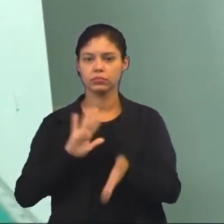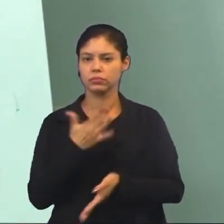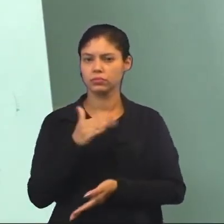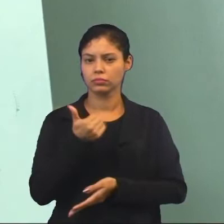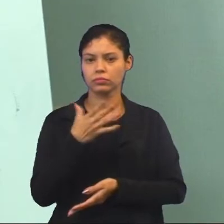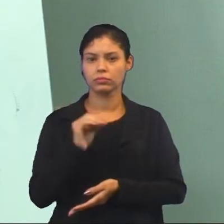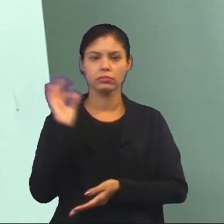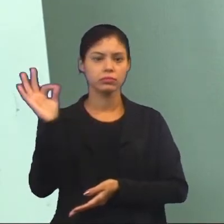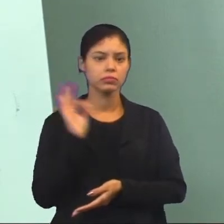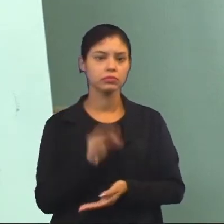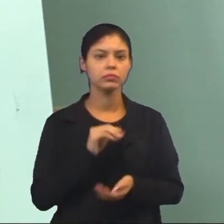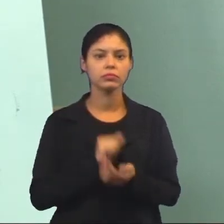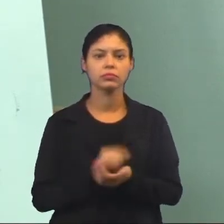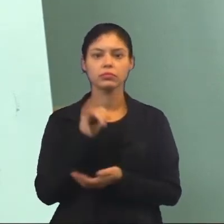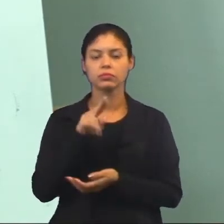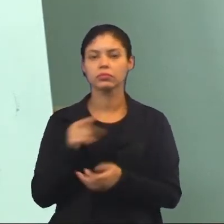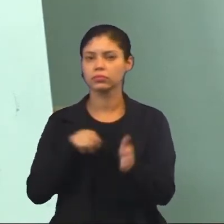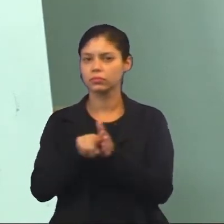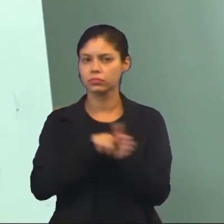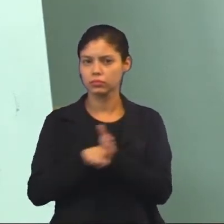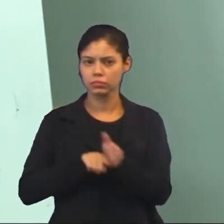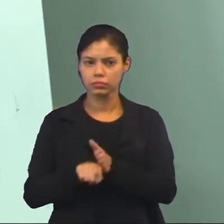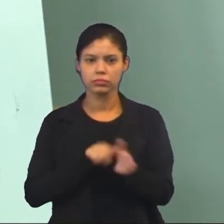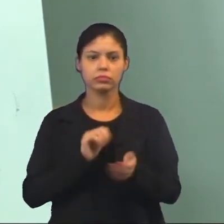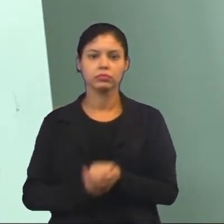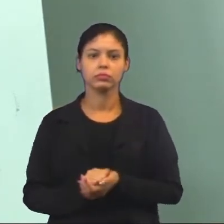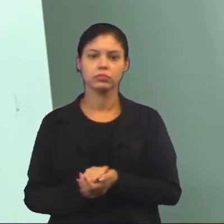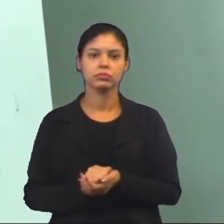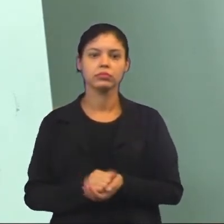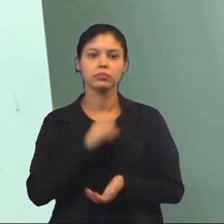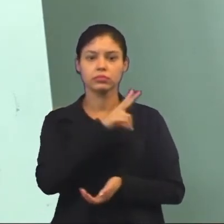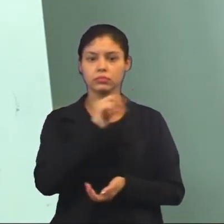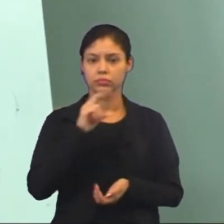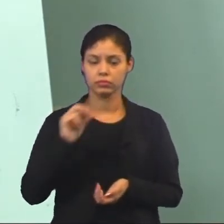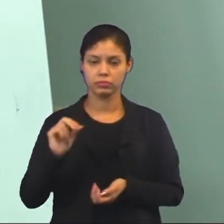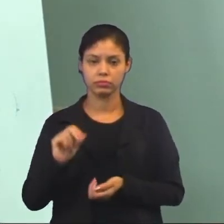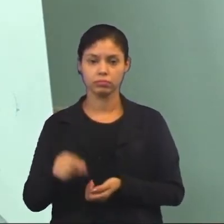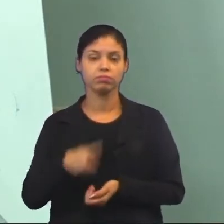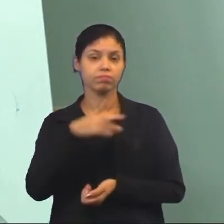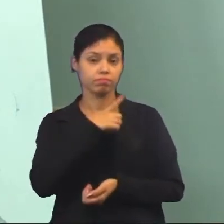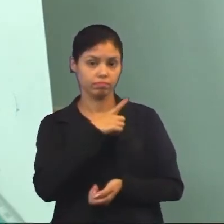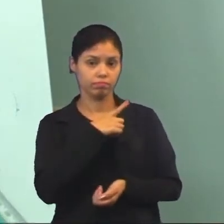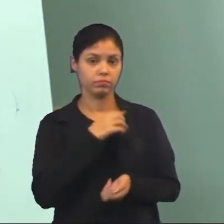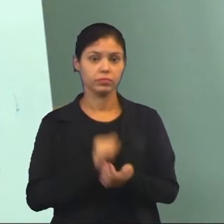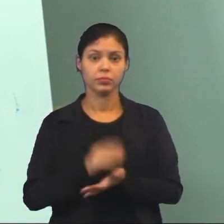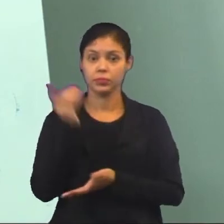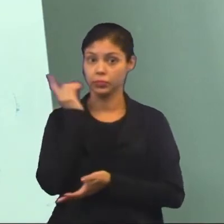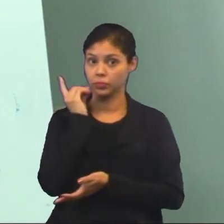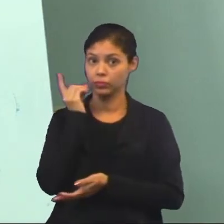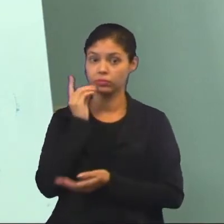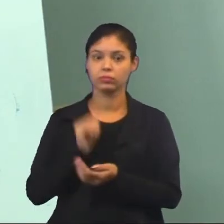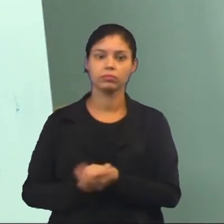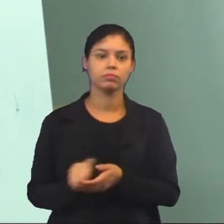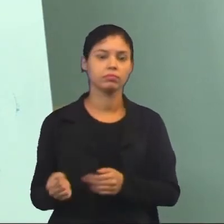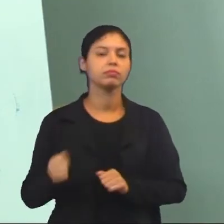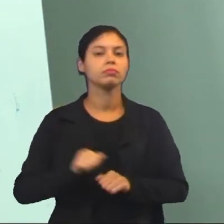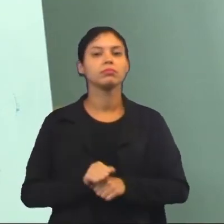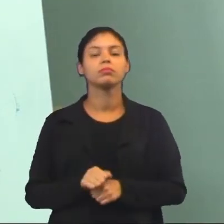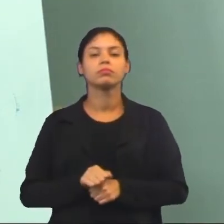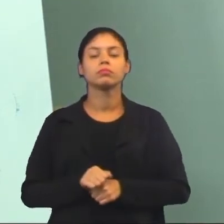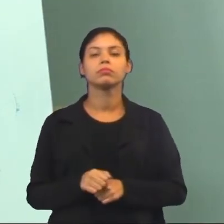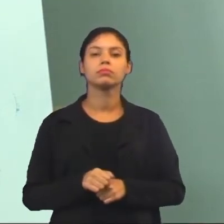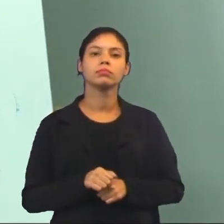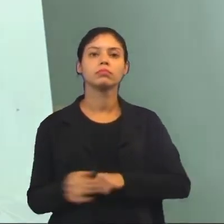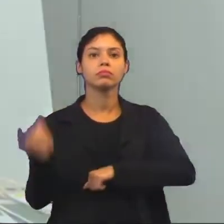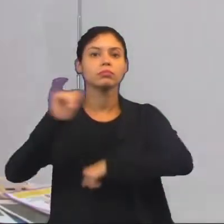quase 10% dos imóveis pesquisados. São quase 500 casos suspeitos de dengue por dia na capital